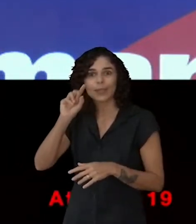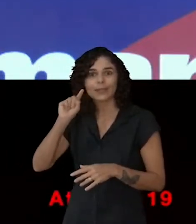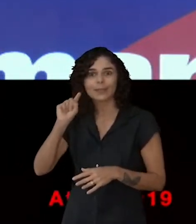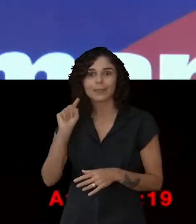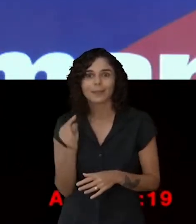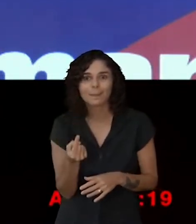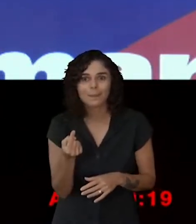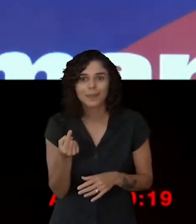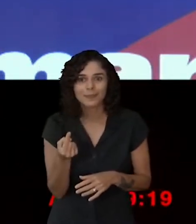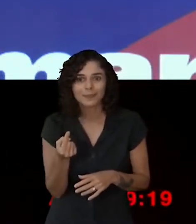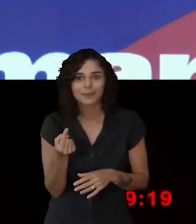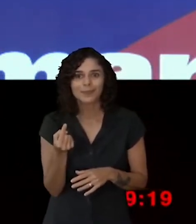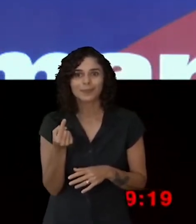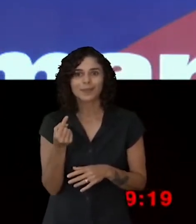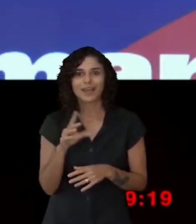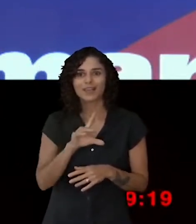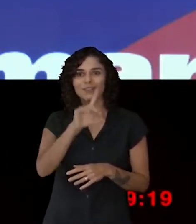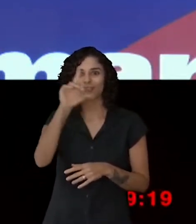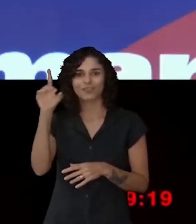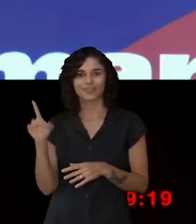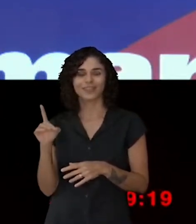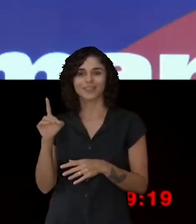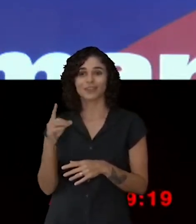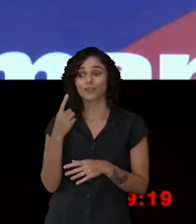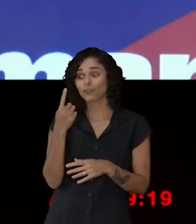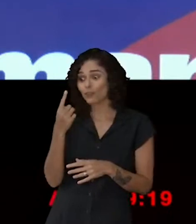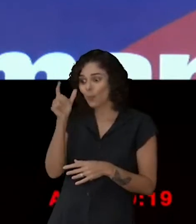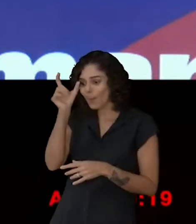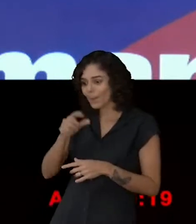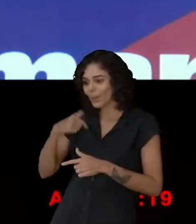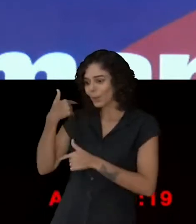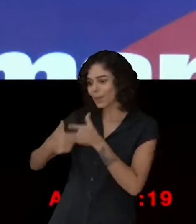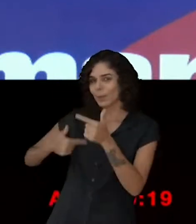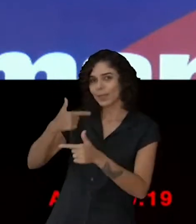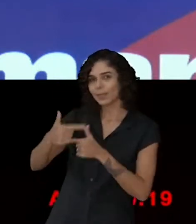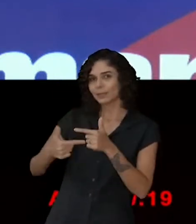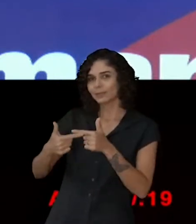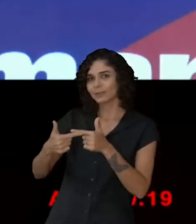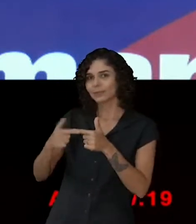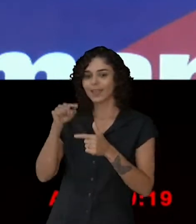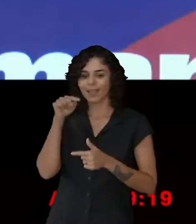diárias de um trabalhador era o valor do material que foi destruído.